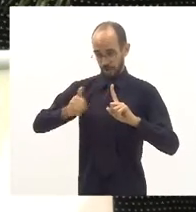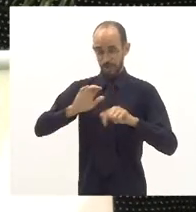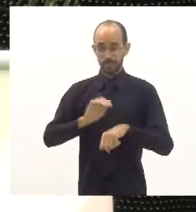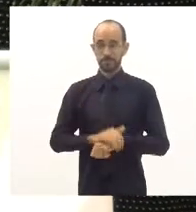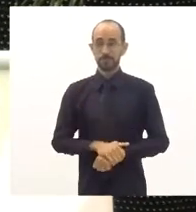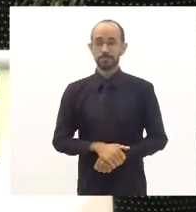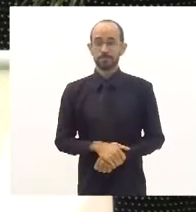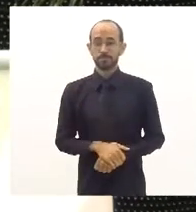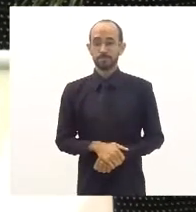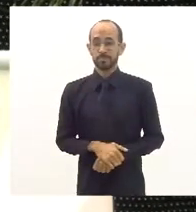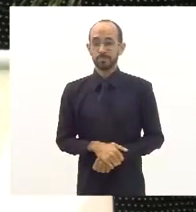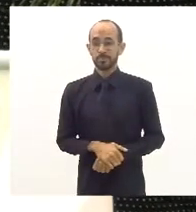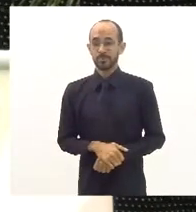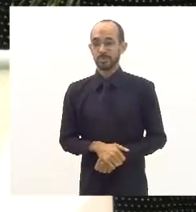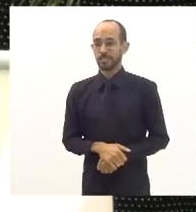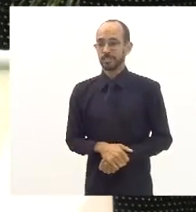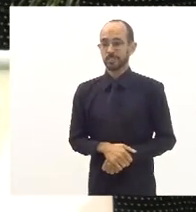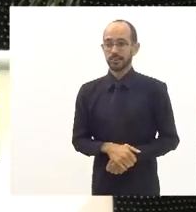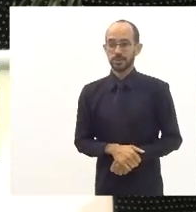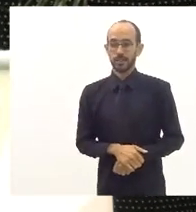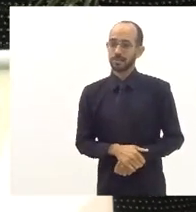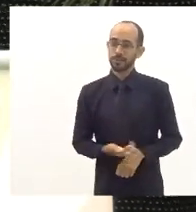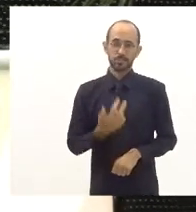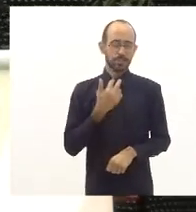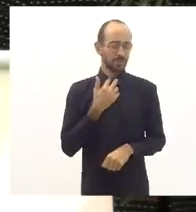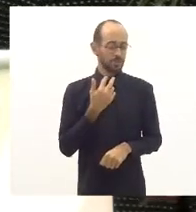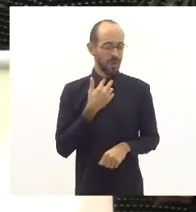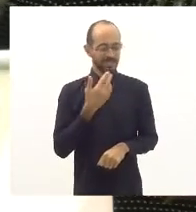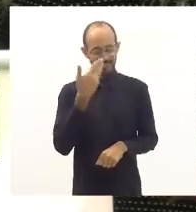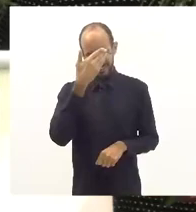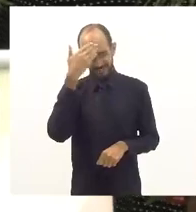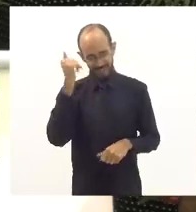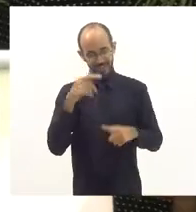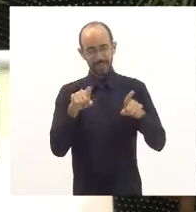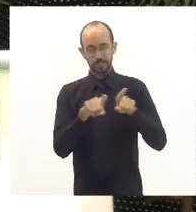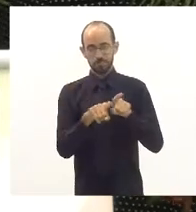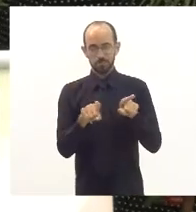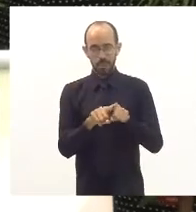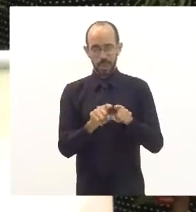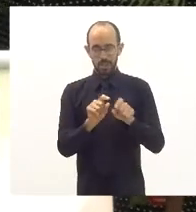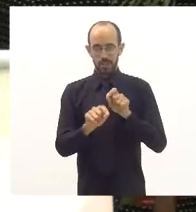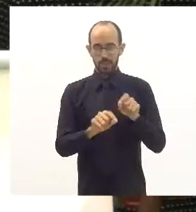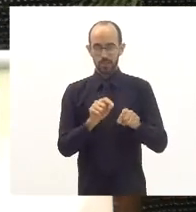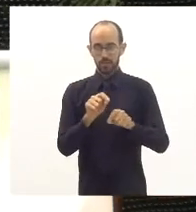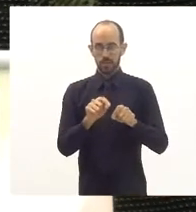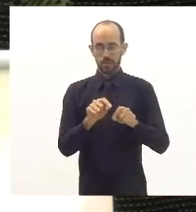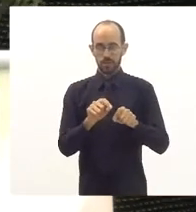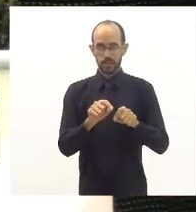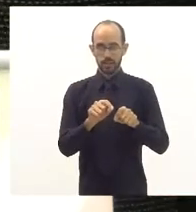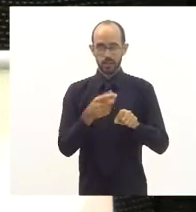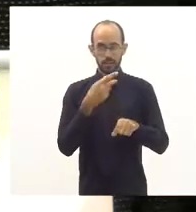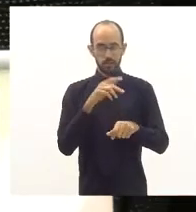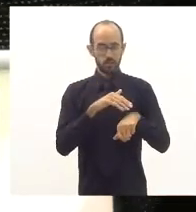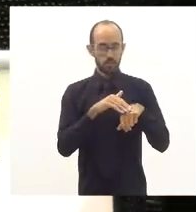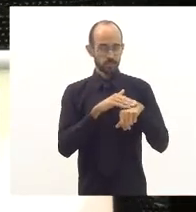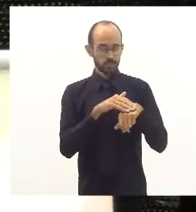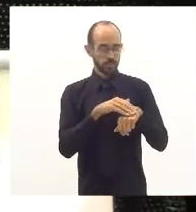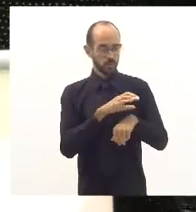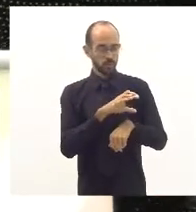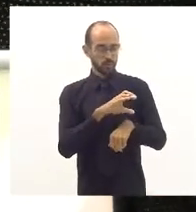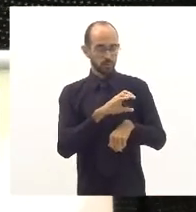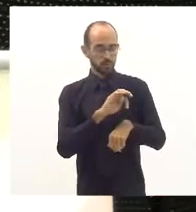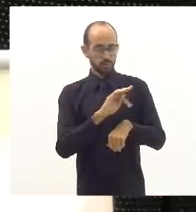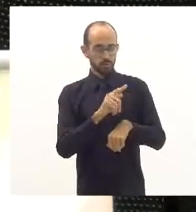Deixa eu ver. Uma coisa que eu não posso deixar de registrar. Estava falando com Charlene aqui há